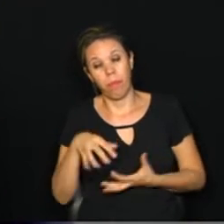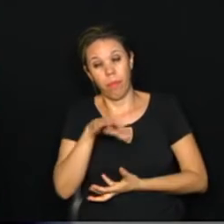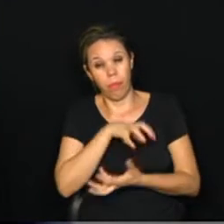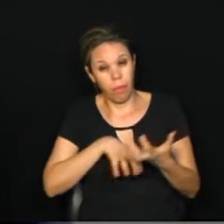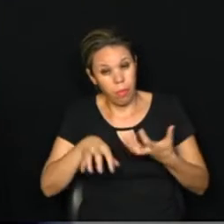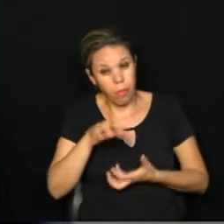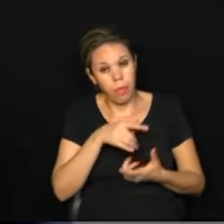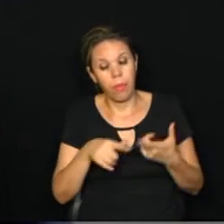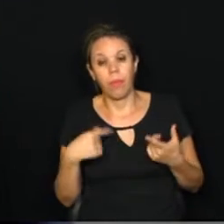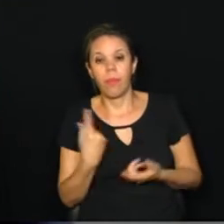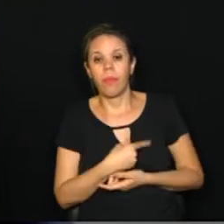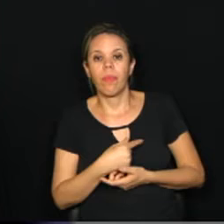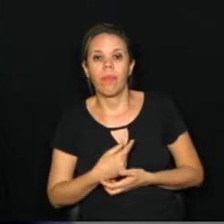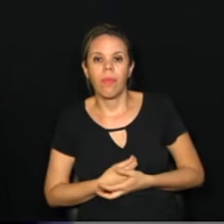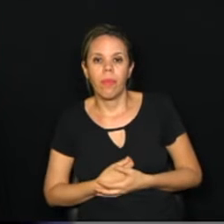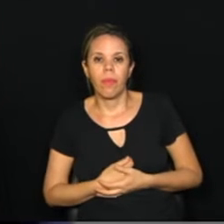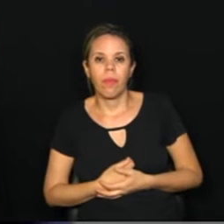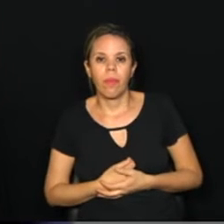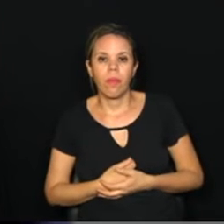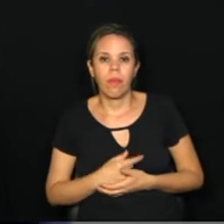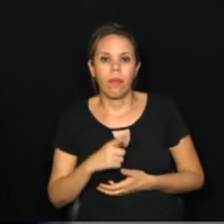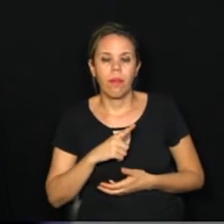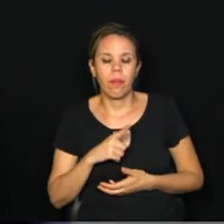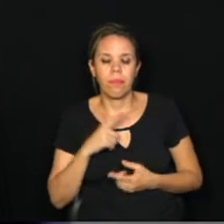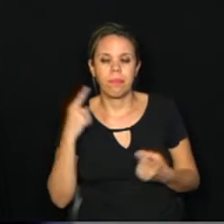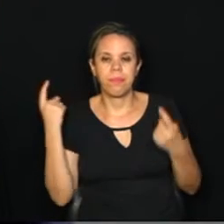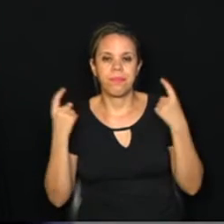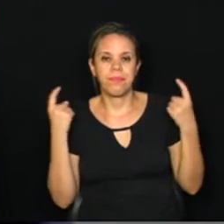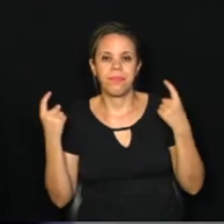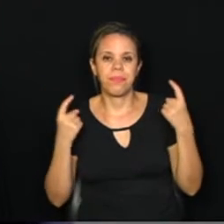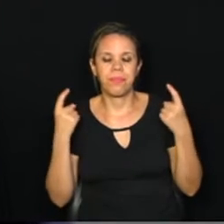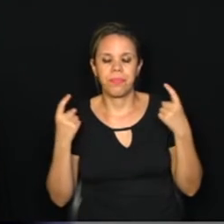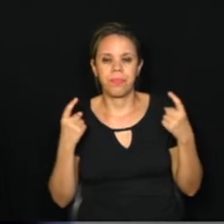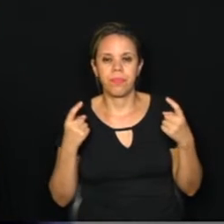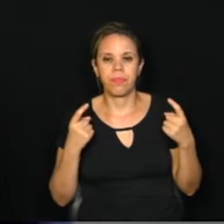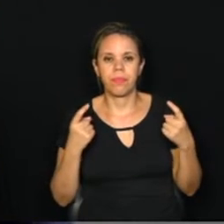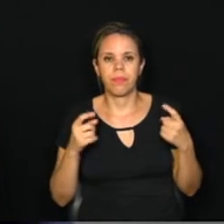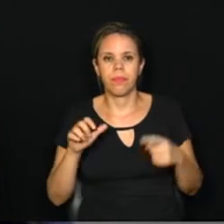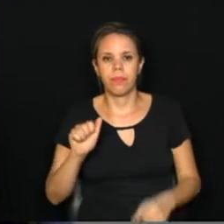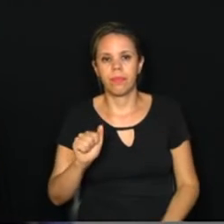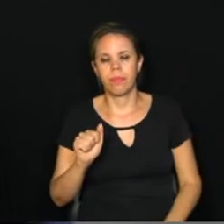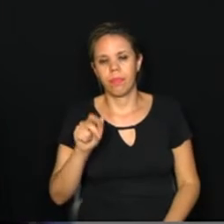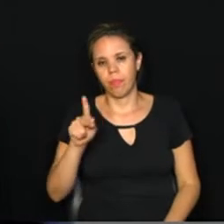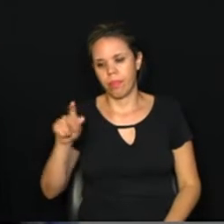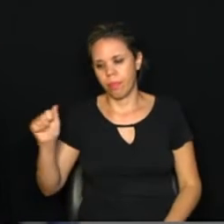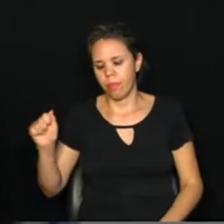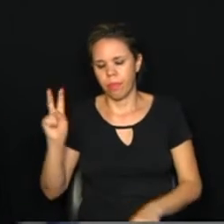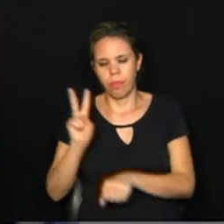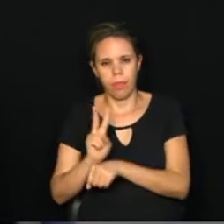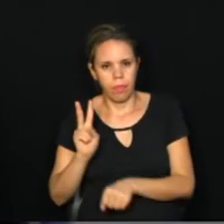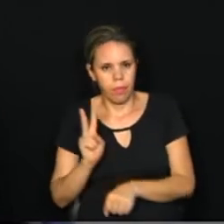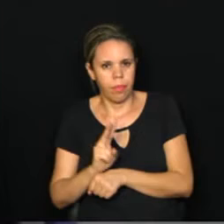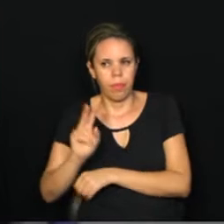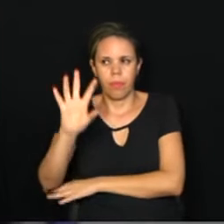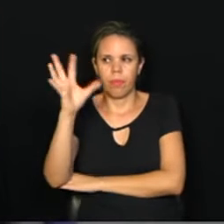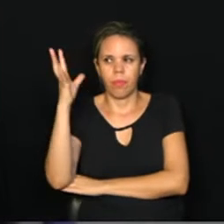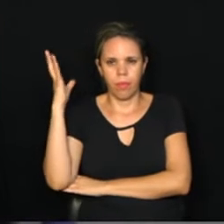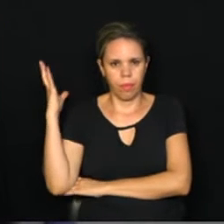O que nós temos como preocupação, as áreas de APA, as áreas de proteção